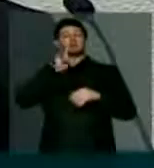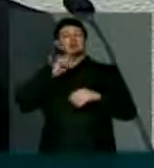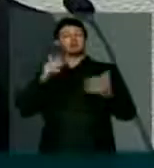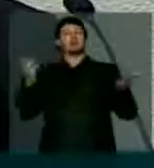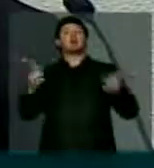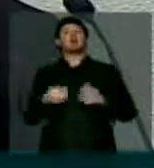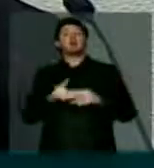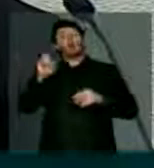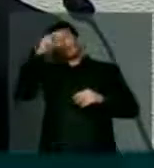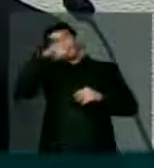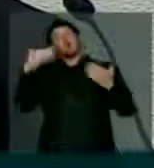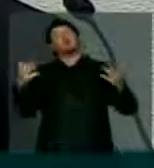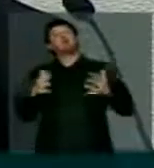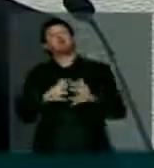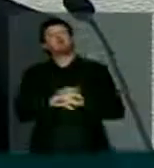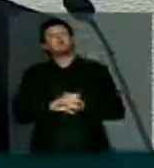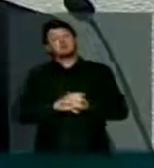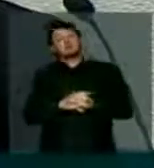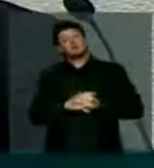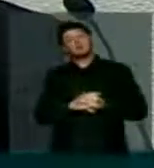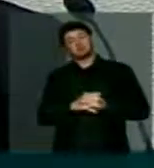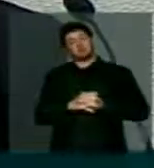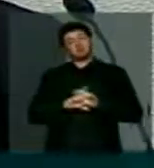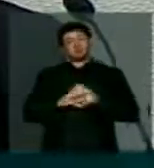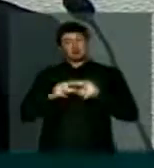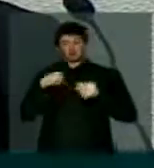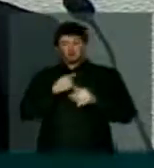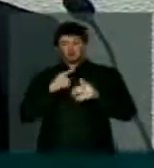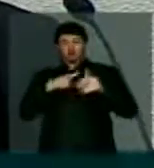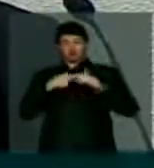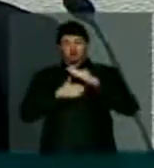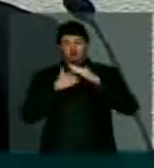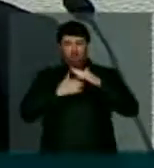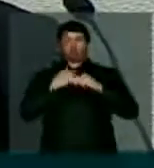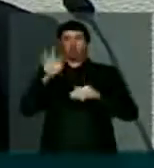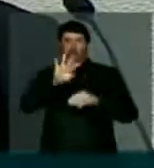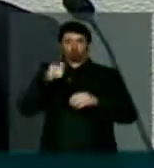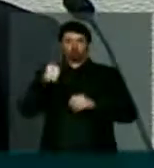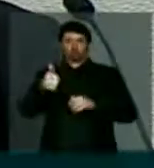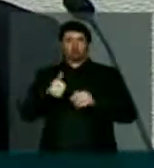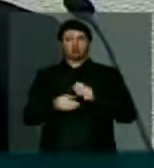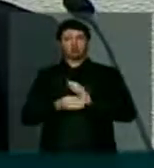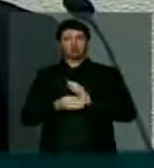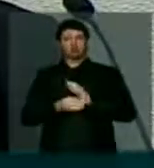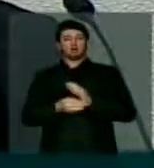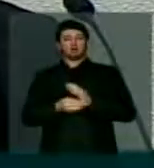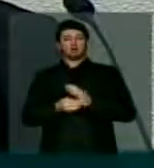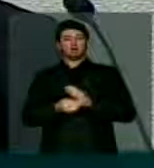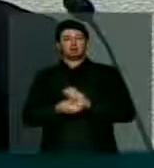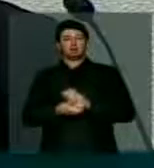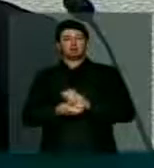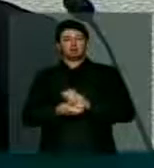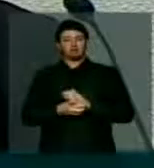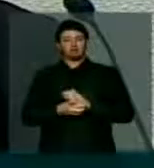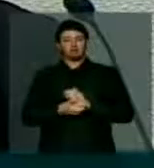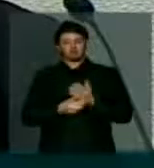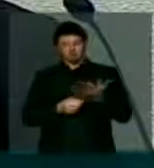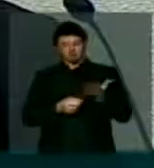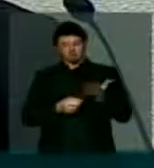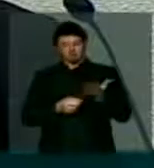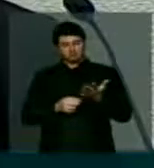Qual era a dificuldade? Por que isso? Nós tínhamos uma empresa já funcionando, uma empresa